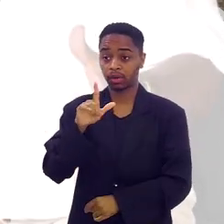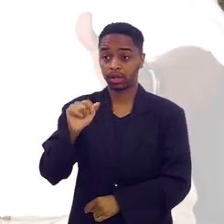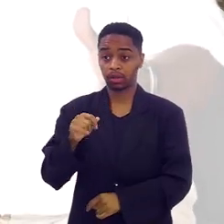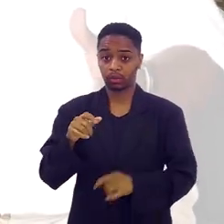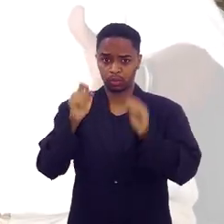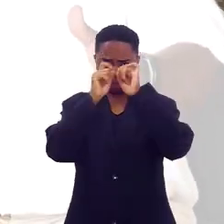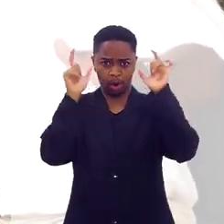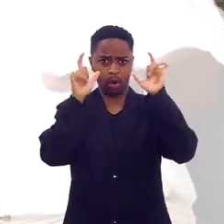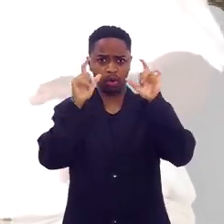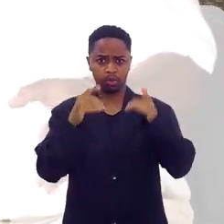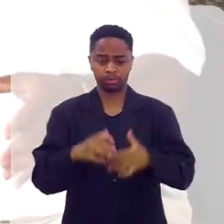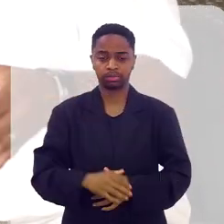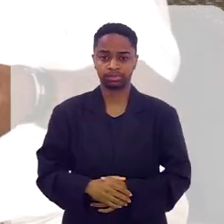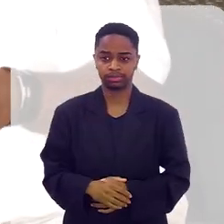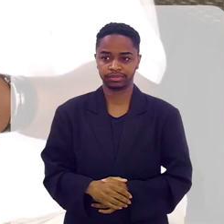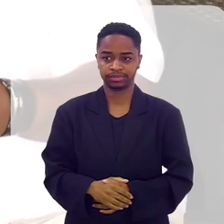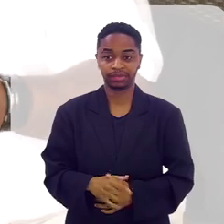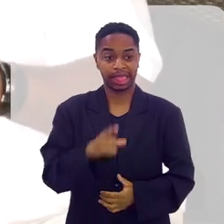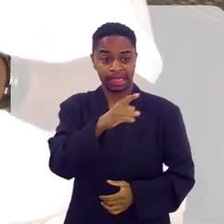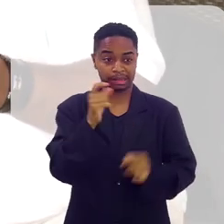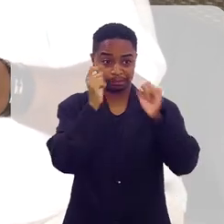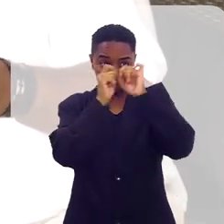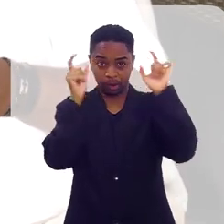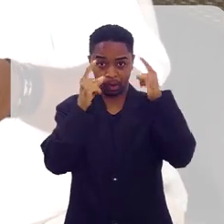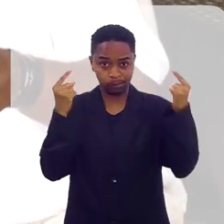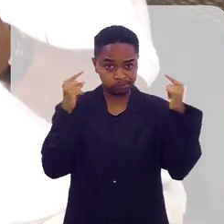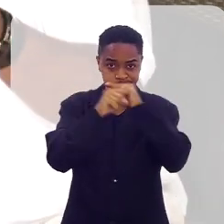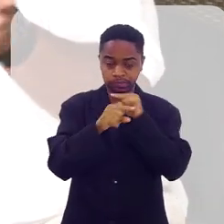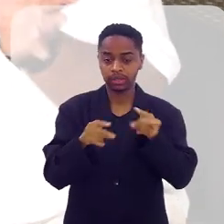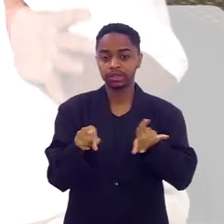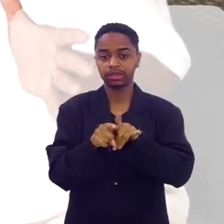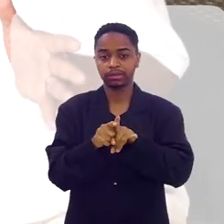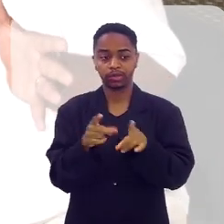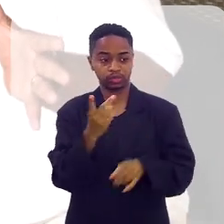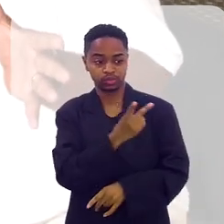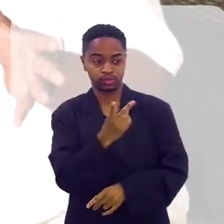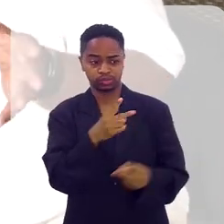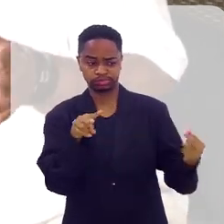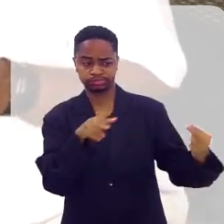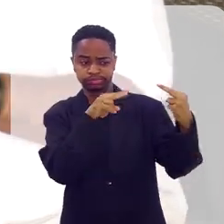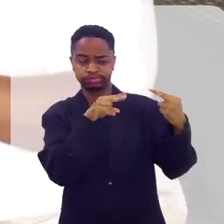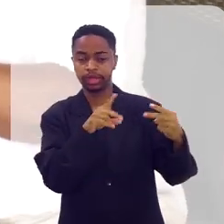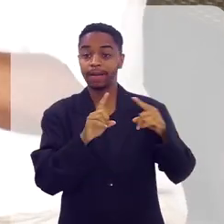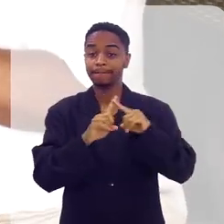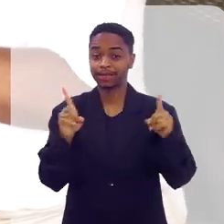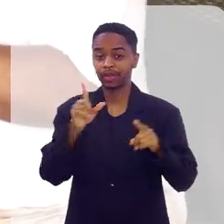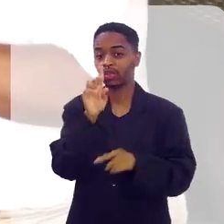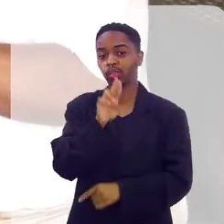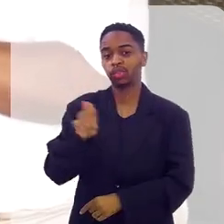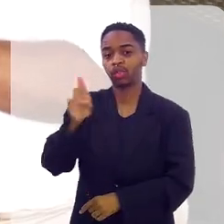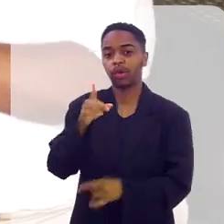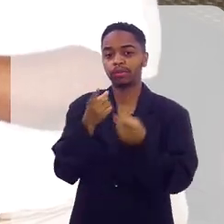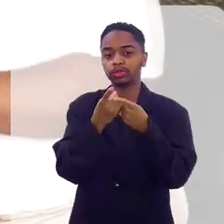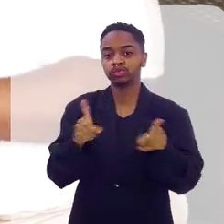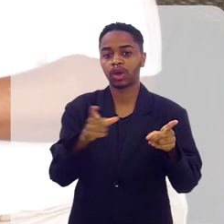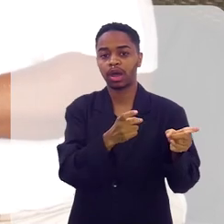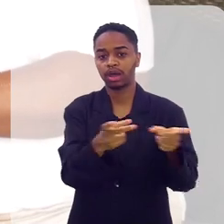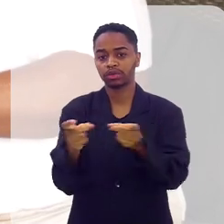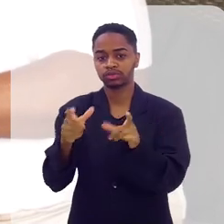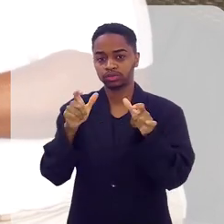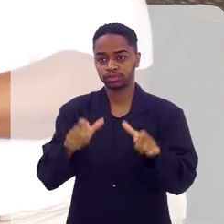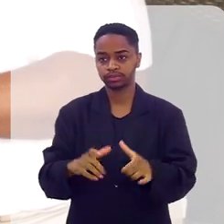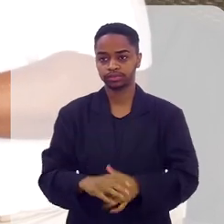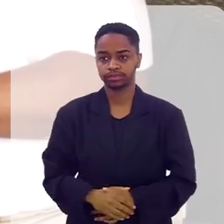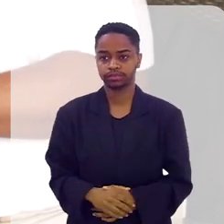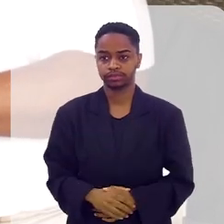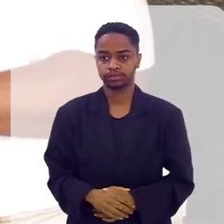olhos assim, ó. Ih, meu Deus, o que que tá vendo aí? Chegou a ficar zarulha. Ela e Priscila se olharam. Mas é uma churrascaria. Mas, Júlio, você